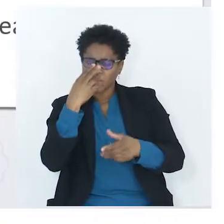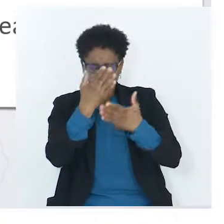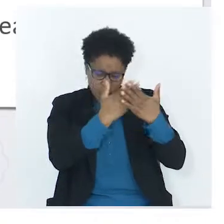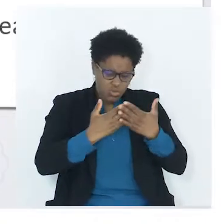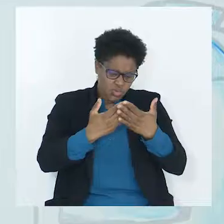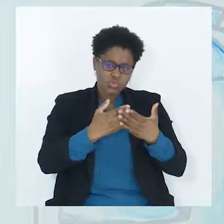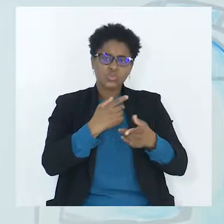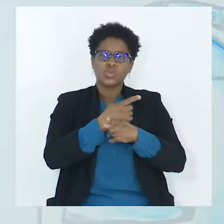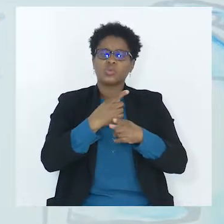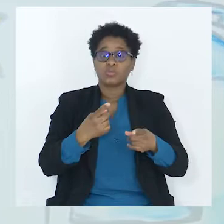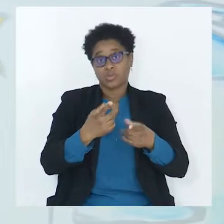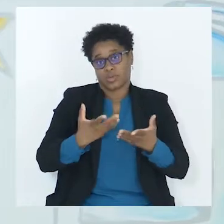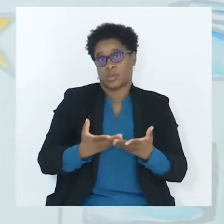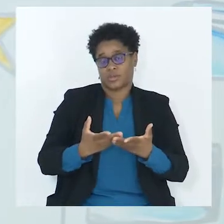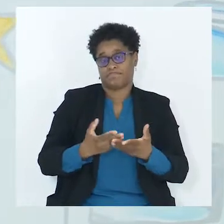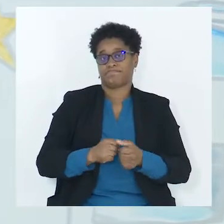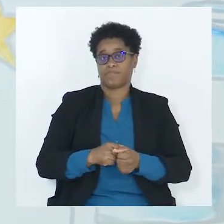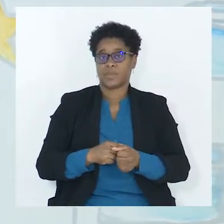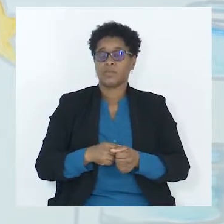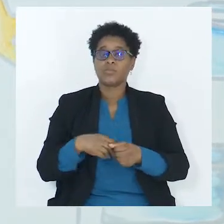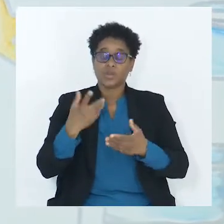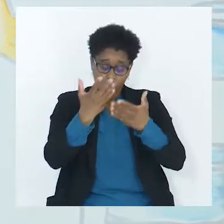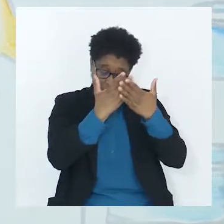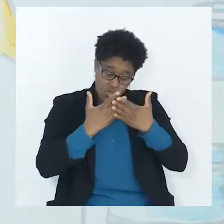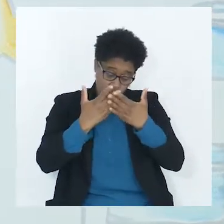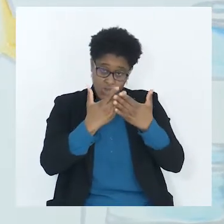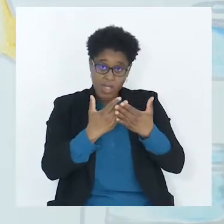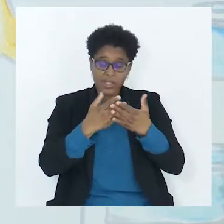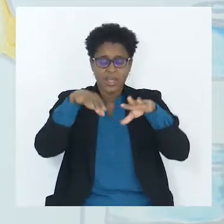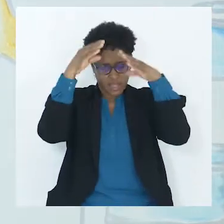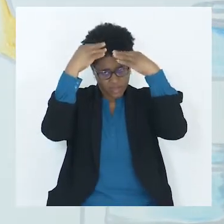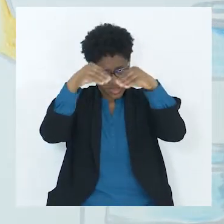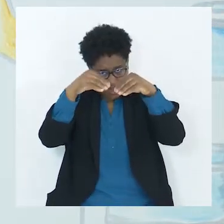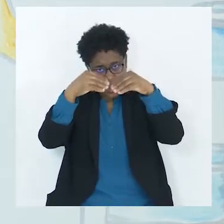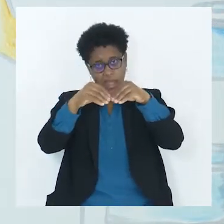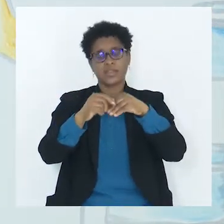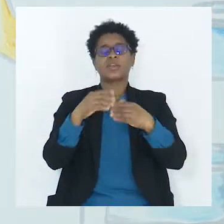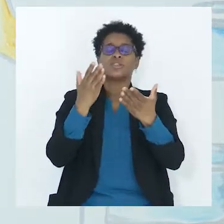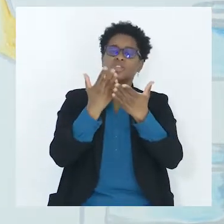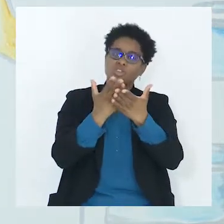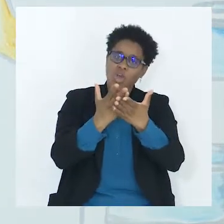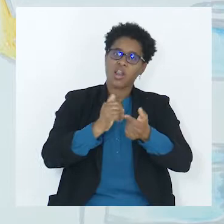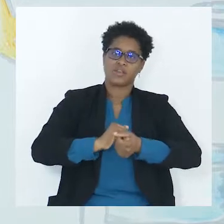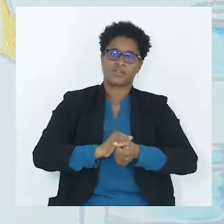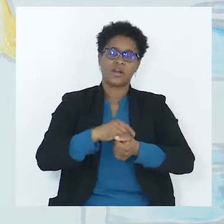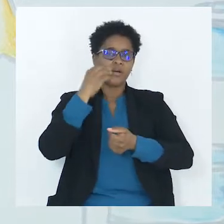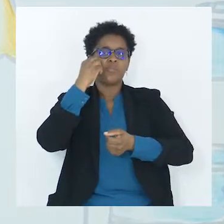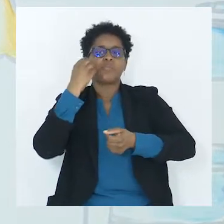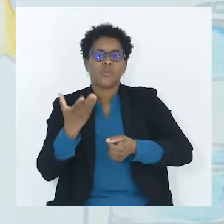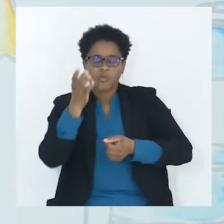estudo? É uma história estudo porque é estudada, é ensinada na